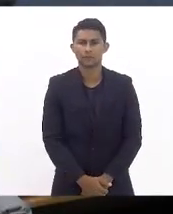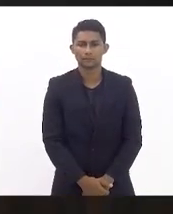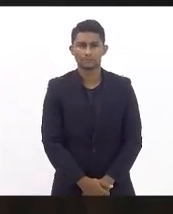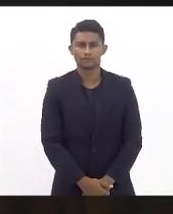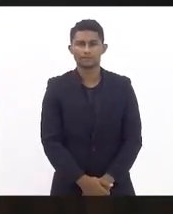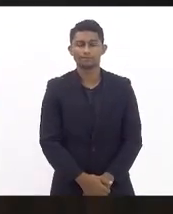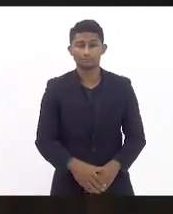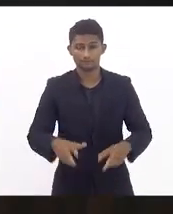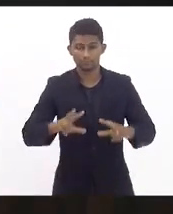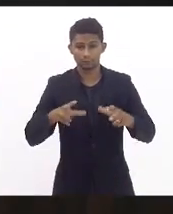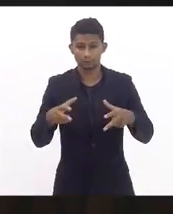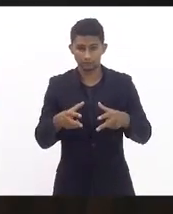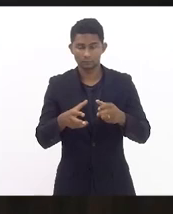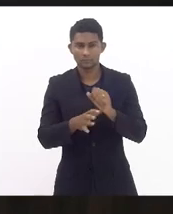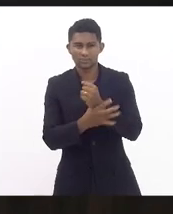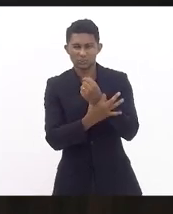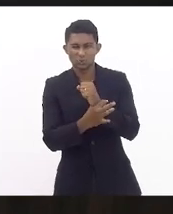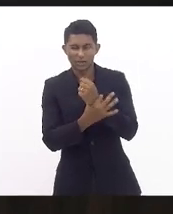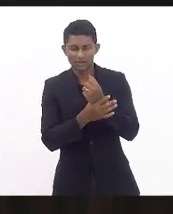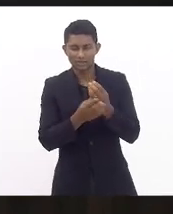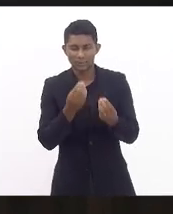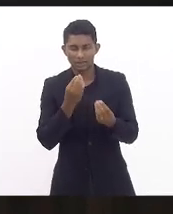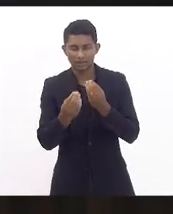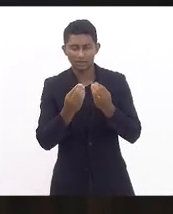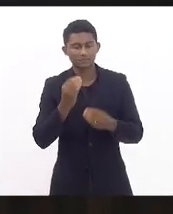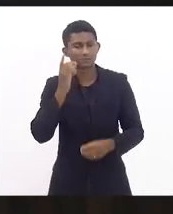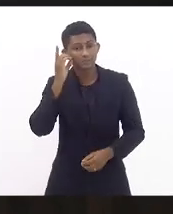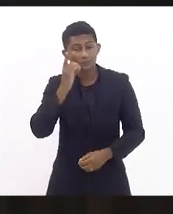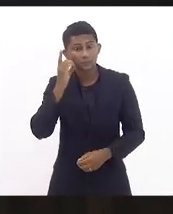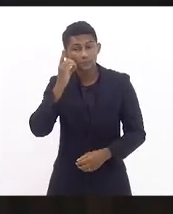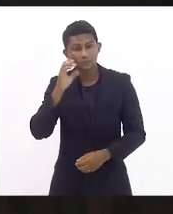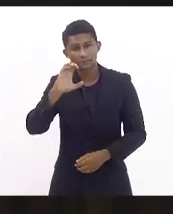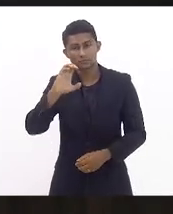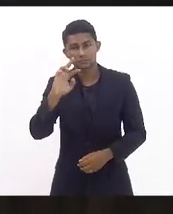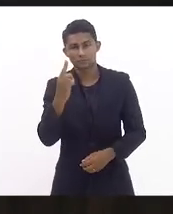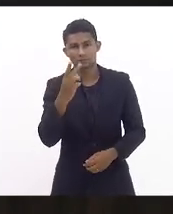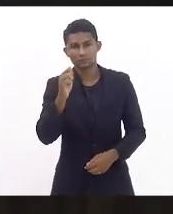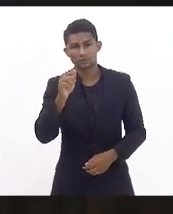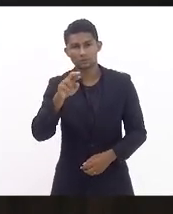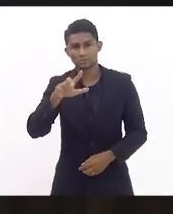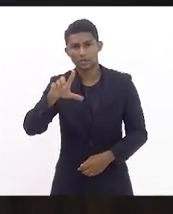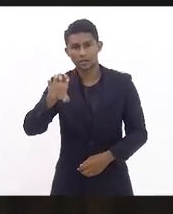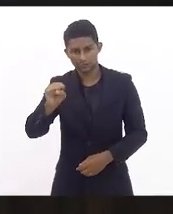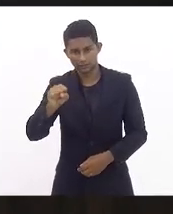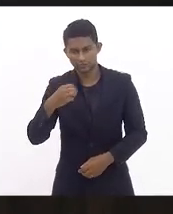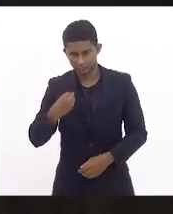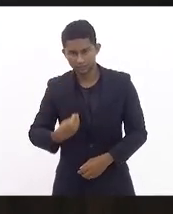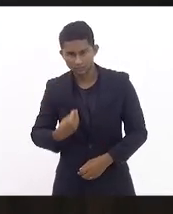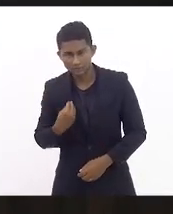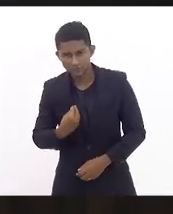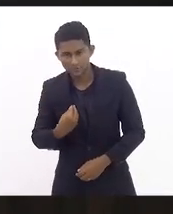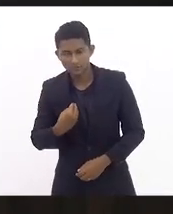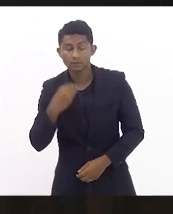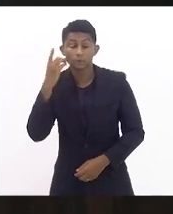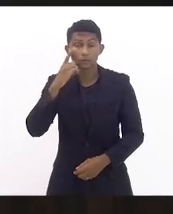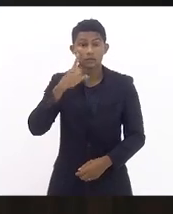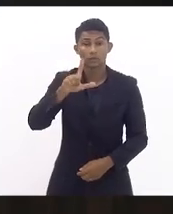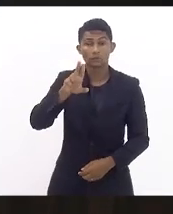Pela Comissão de Segurança Alimentar, deputado Charles Batista, deputada